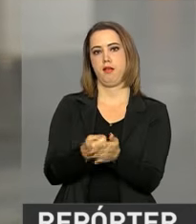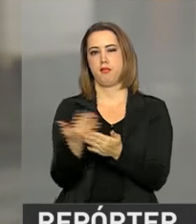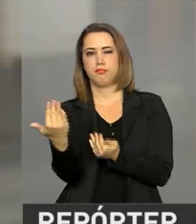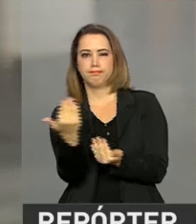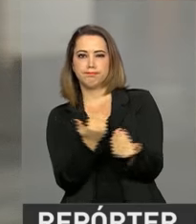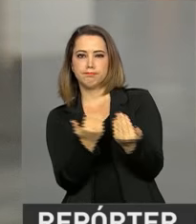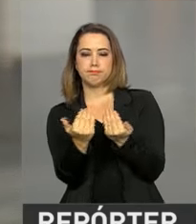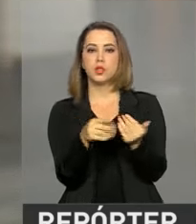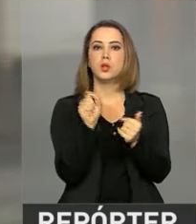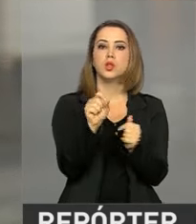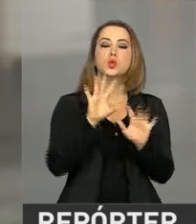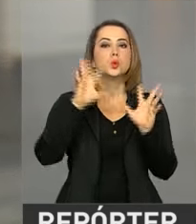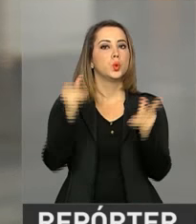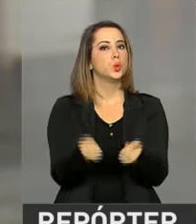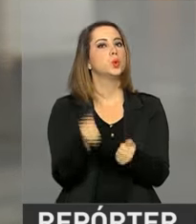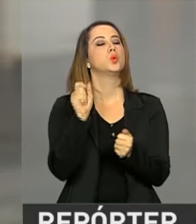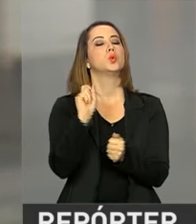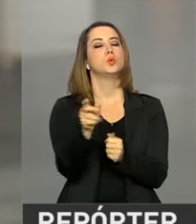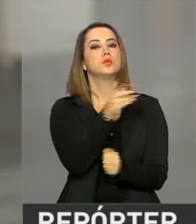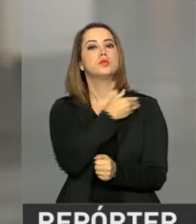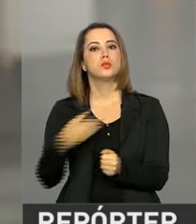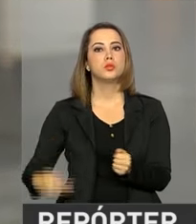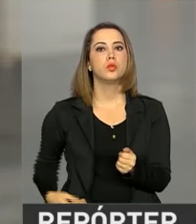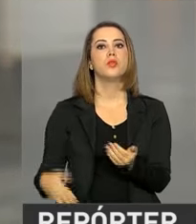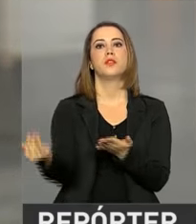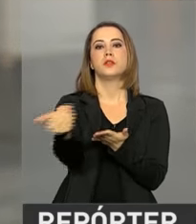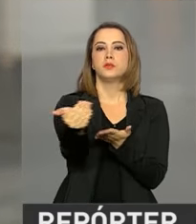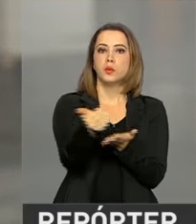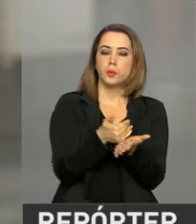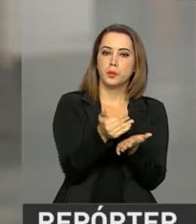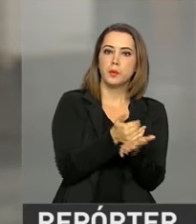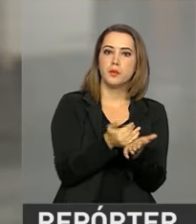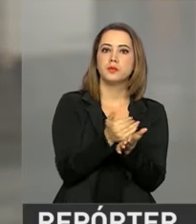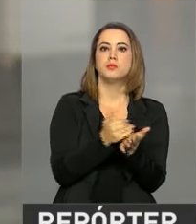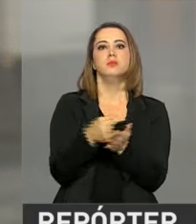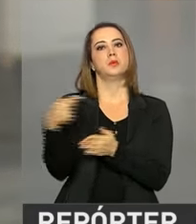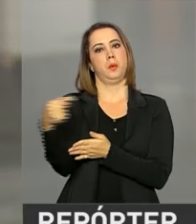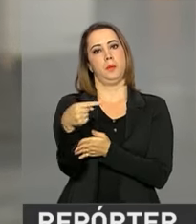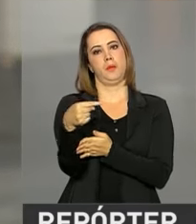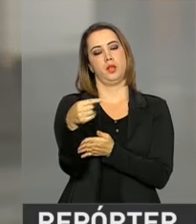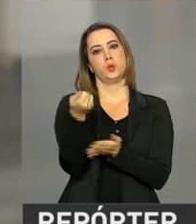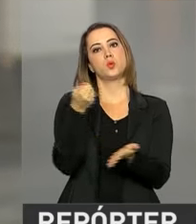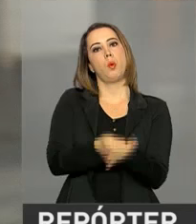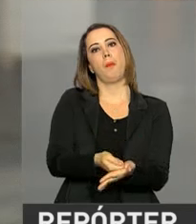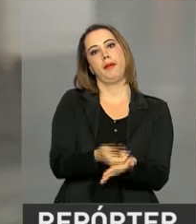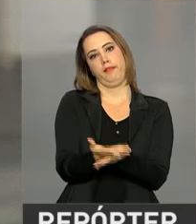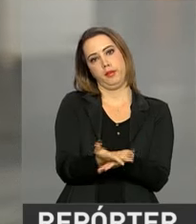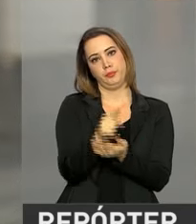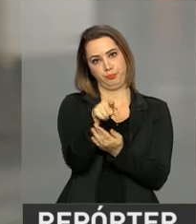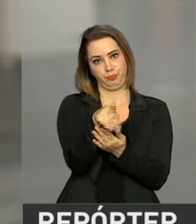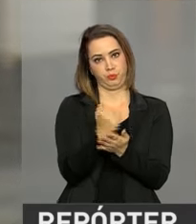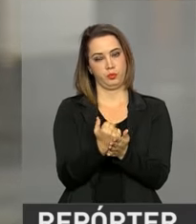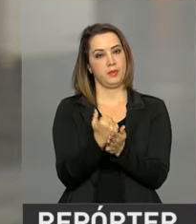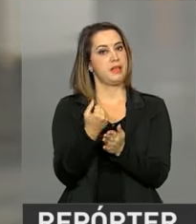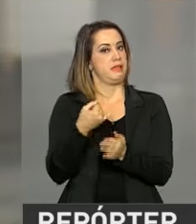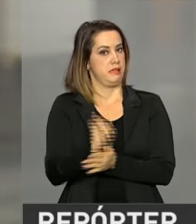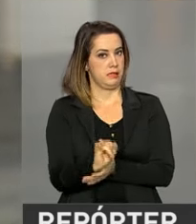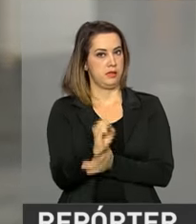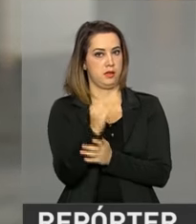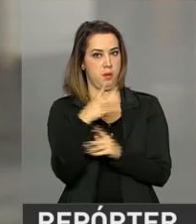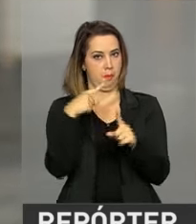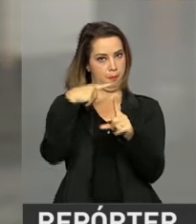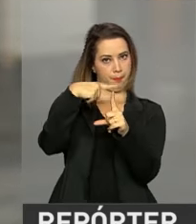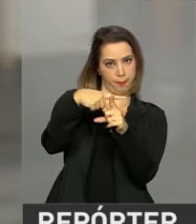seja, é tudo que o governo espera ganhar, menos tudo o que o governo espera gastar. Se essa meta for uma previsão de saldo